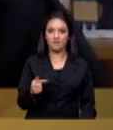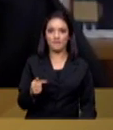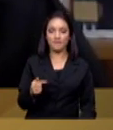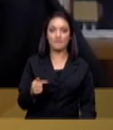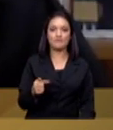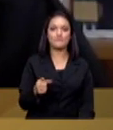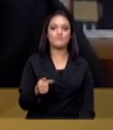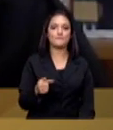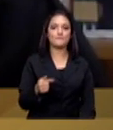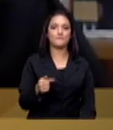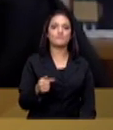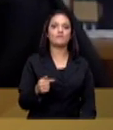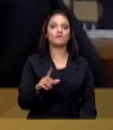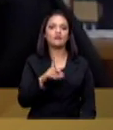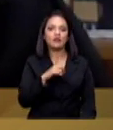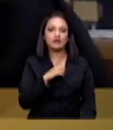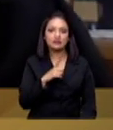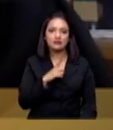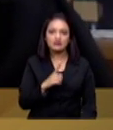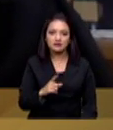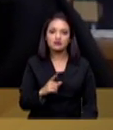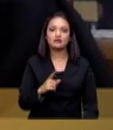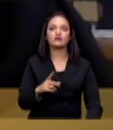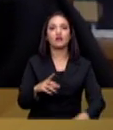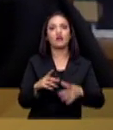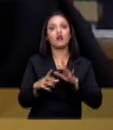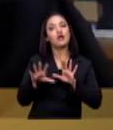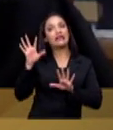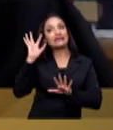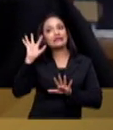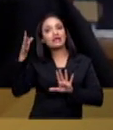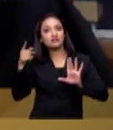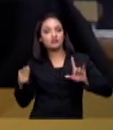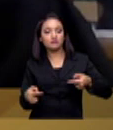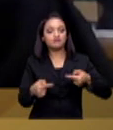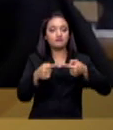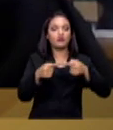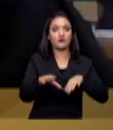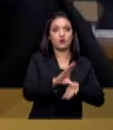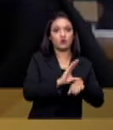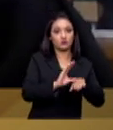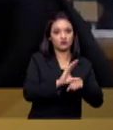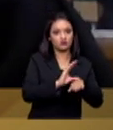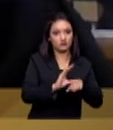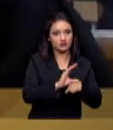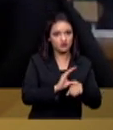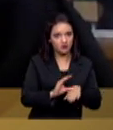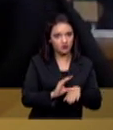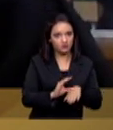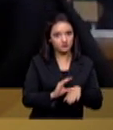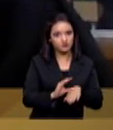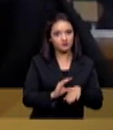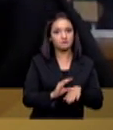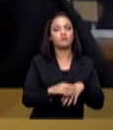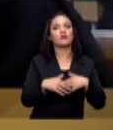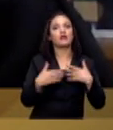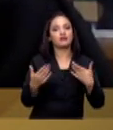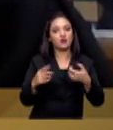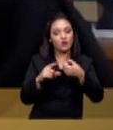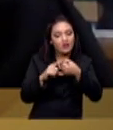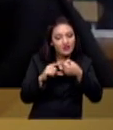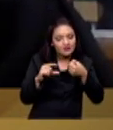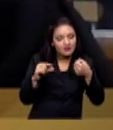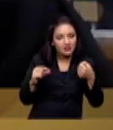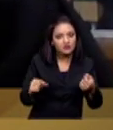é interpretar conforme a Constituição para ler nesse